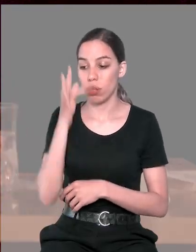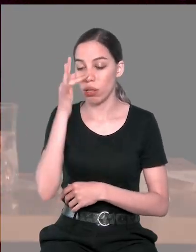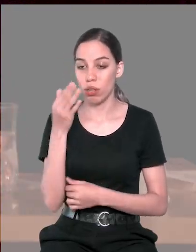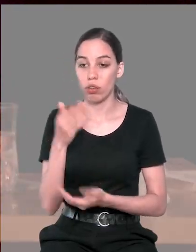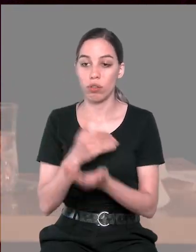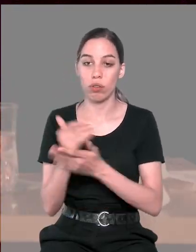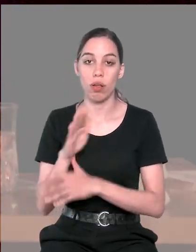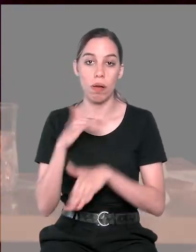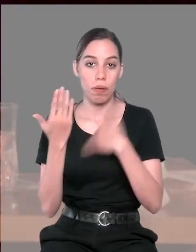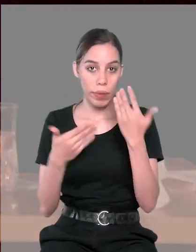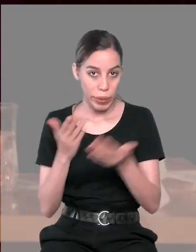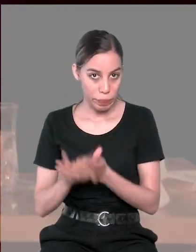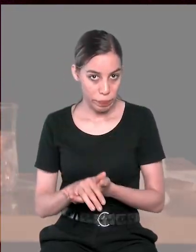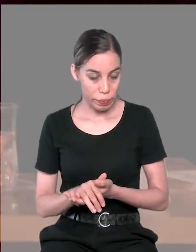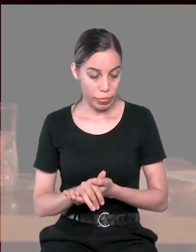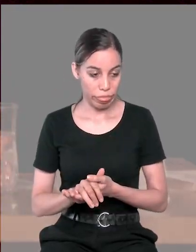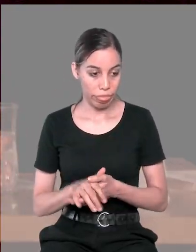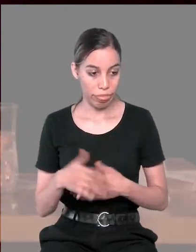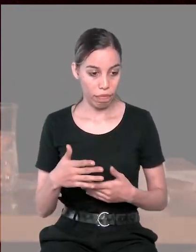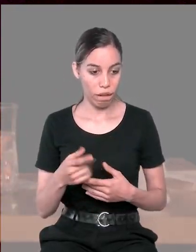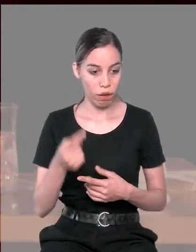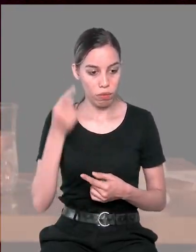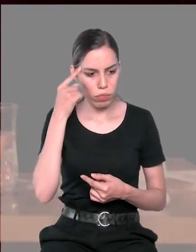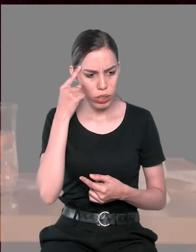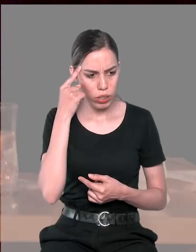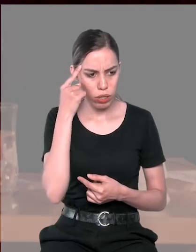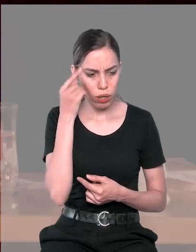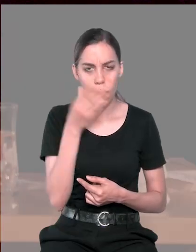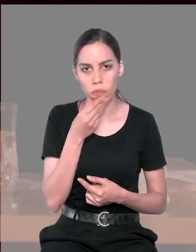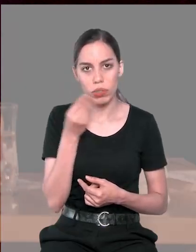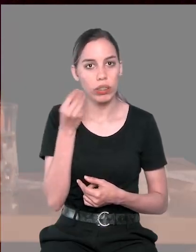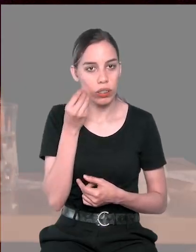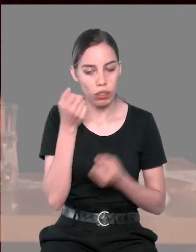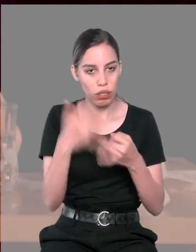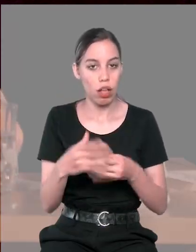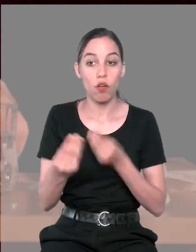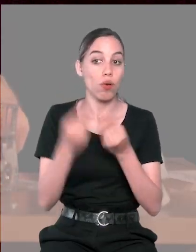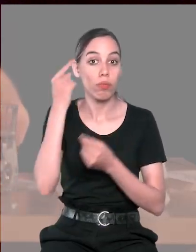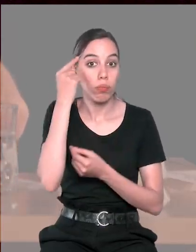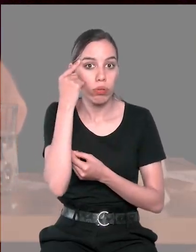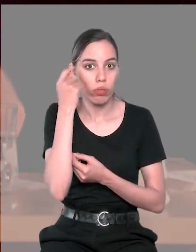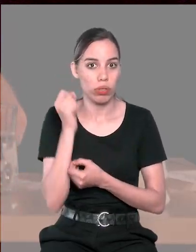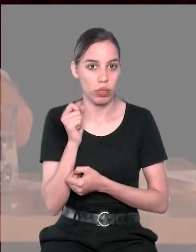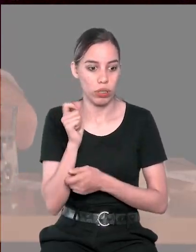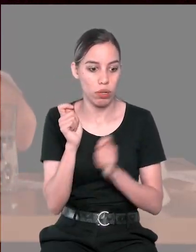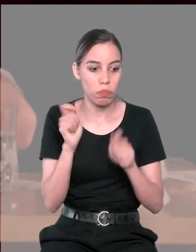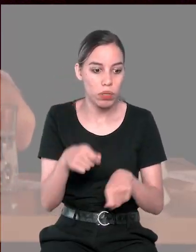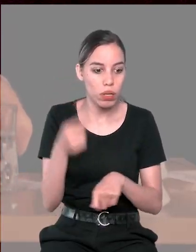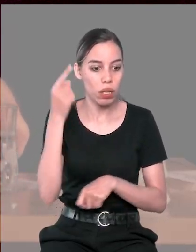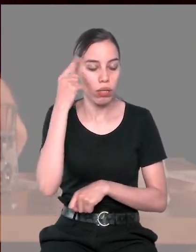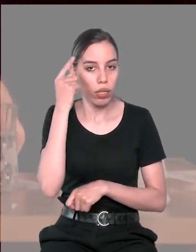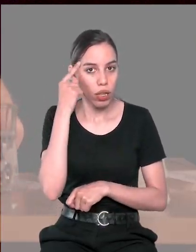Né? O que o Valéry está tentando pensar é como pensar, então, um mundo sensível em que as variações sensíveis, as